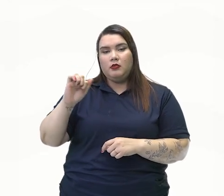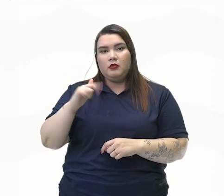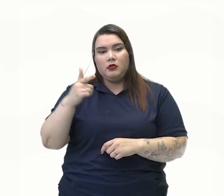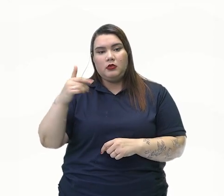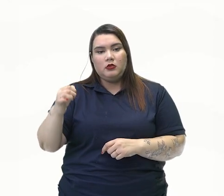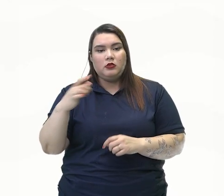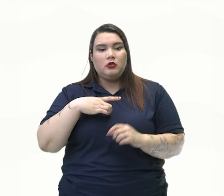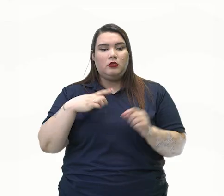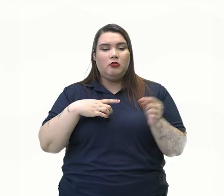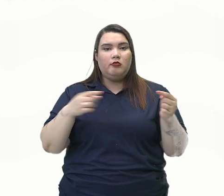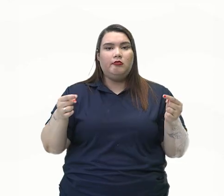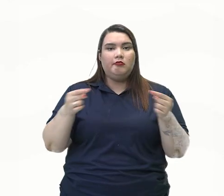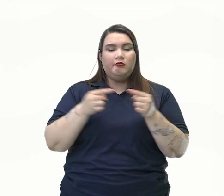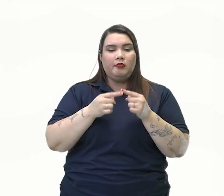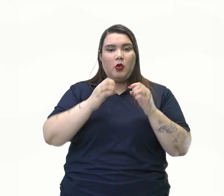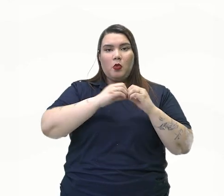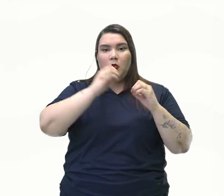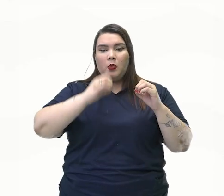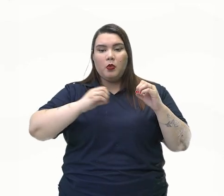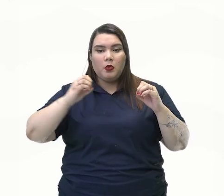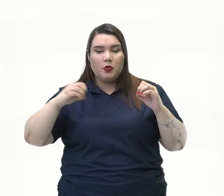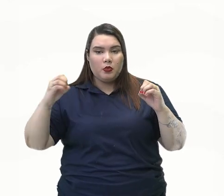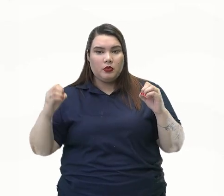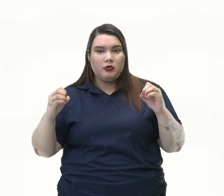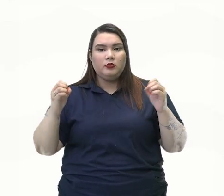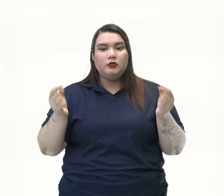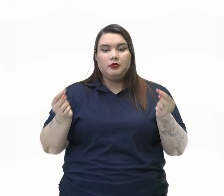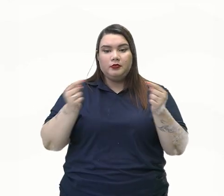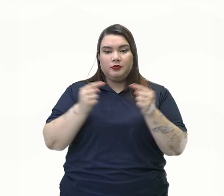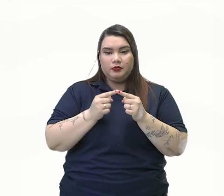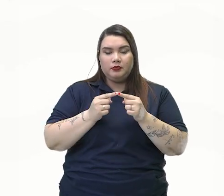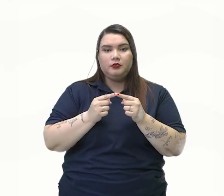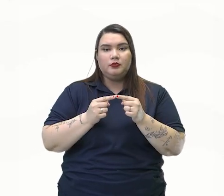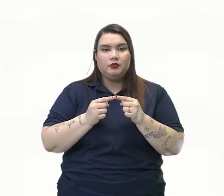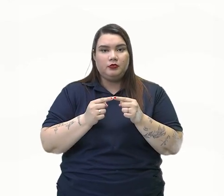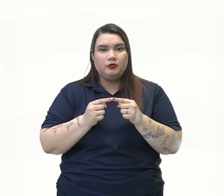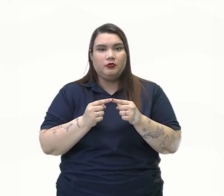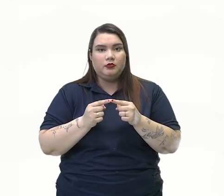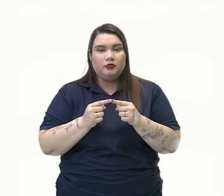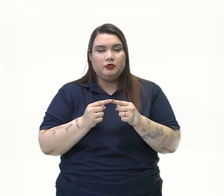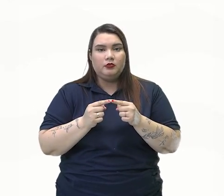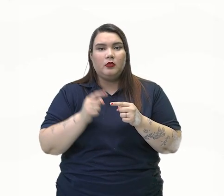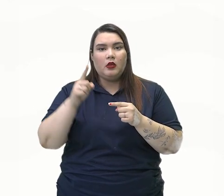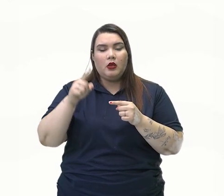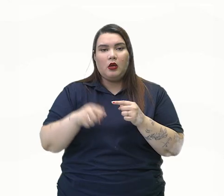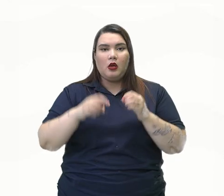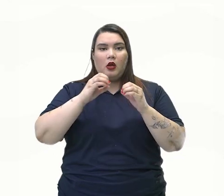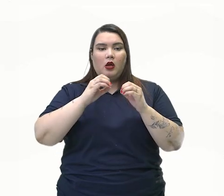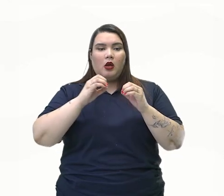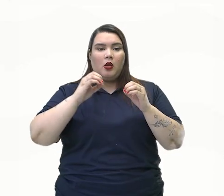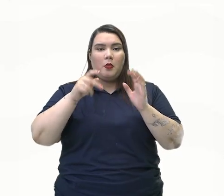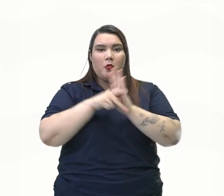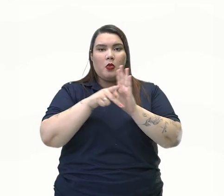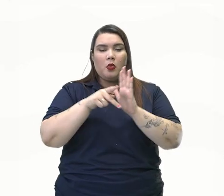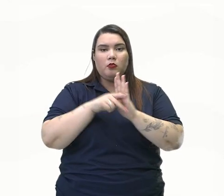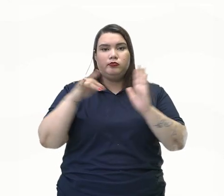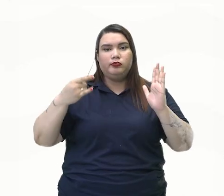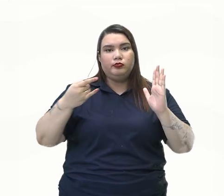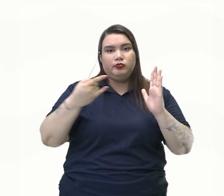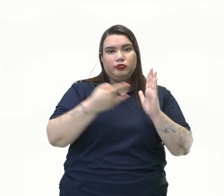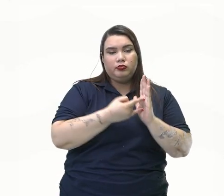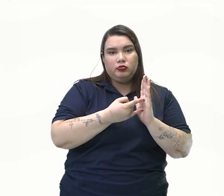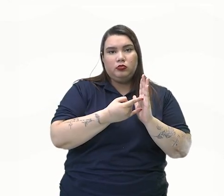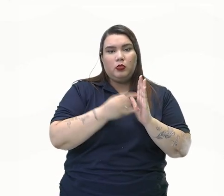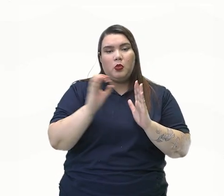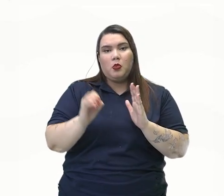pode se dar por um caráter de ondas, né? Na parte que envolve aí caráter de eletromagnetismo